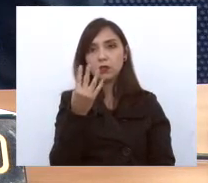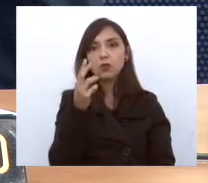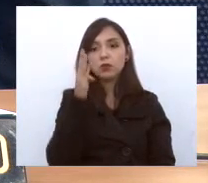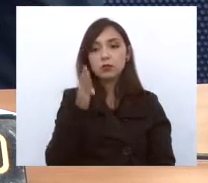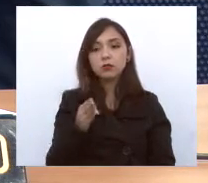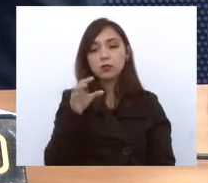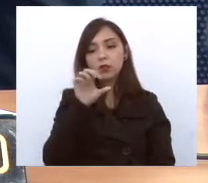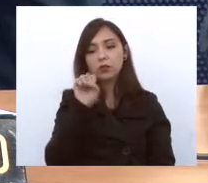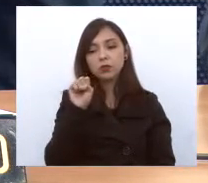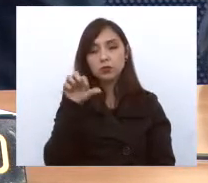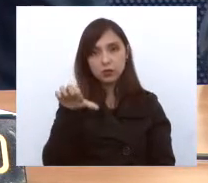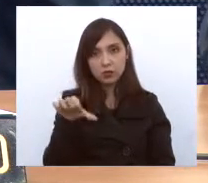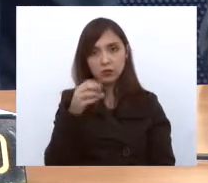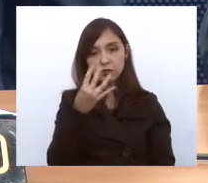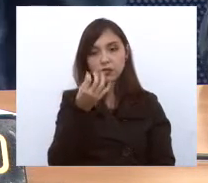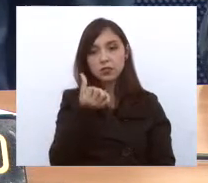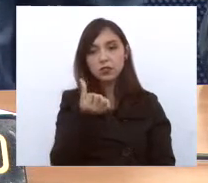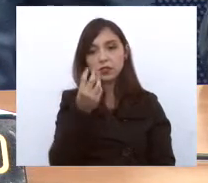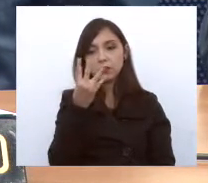3493/89,